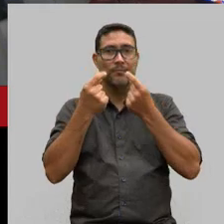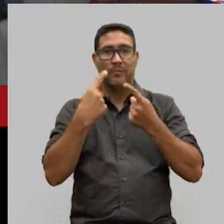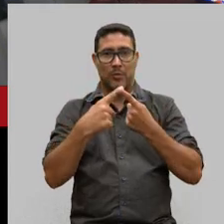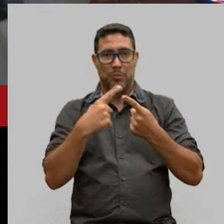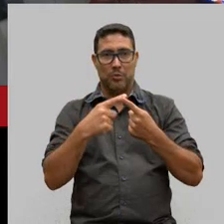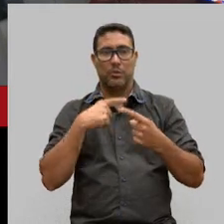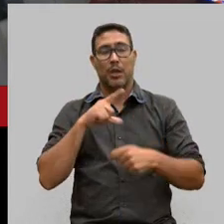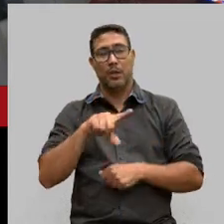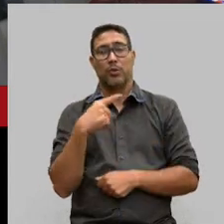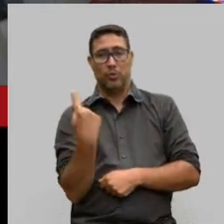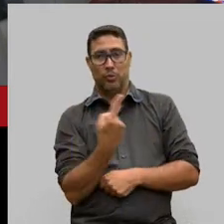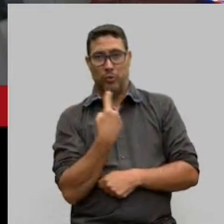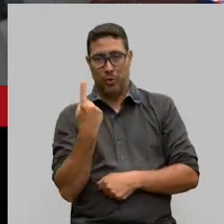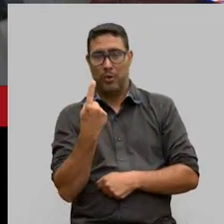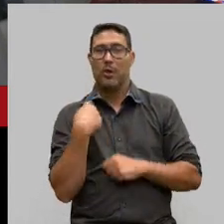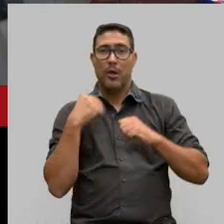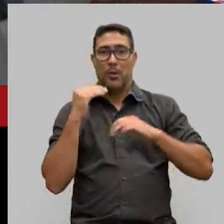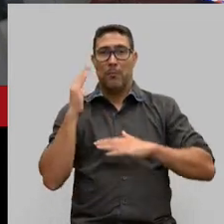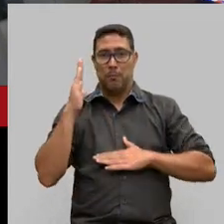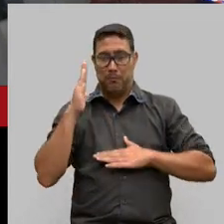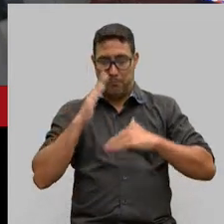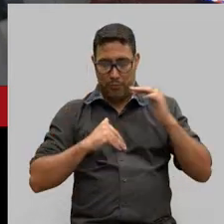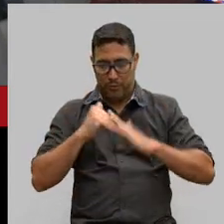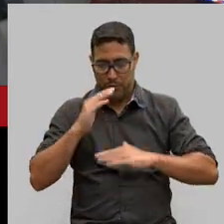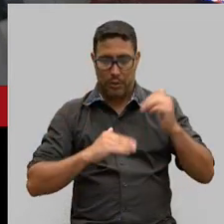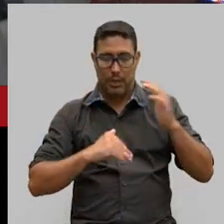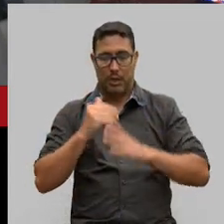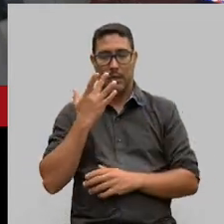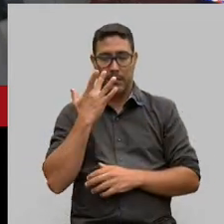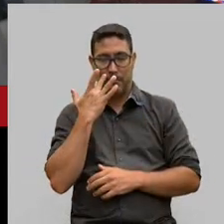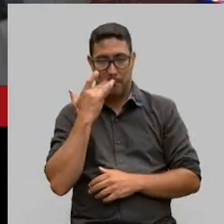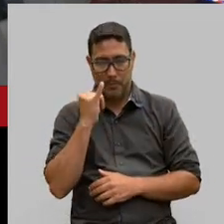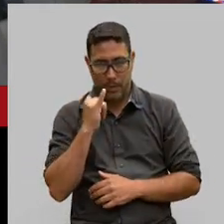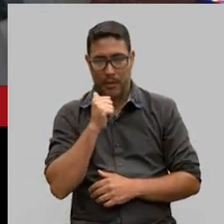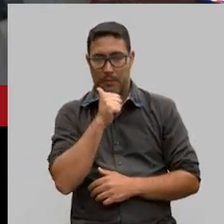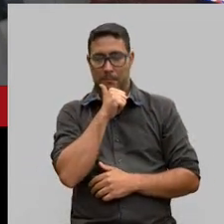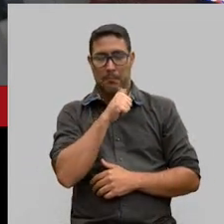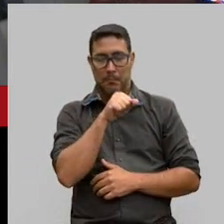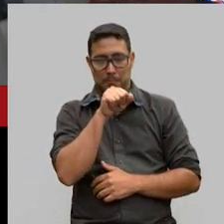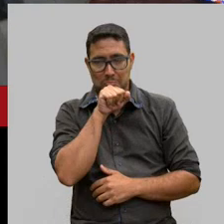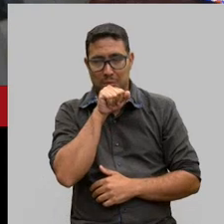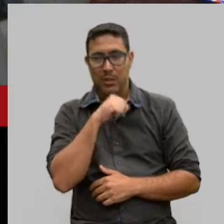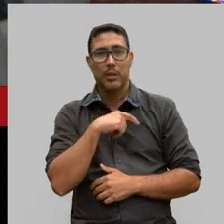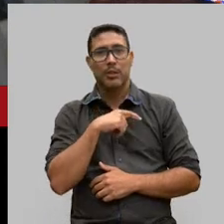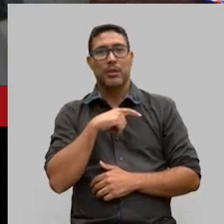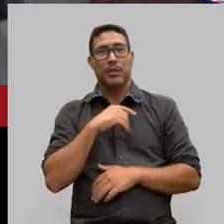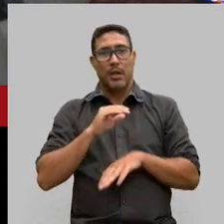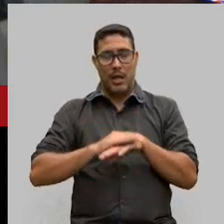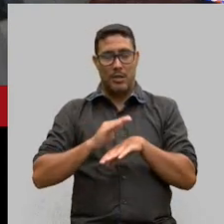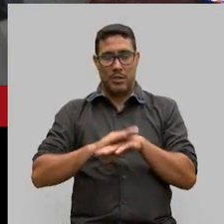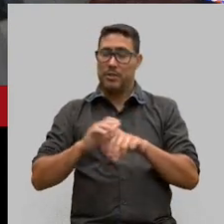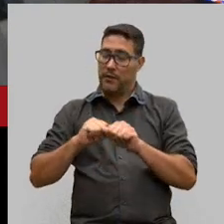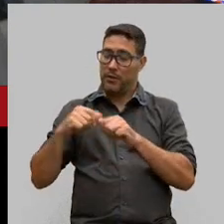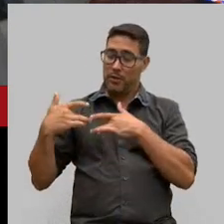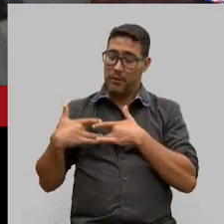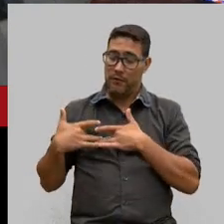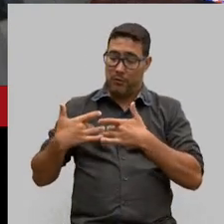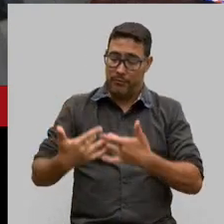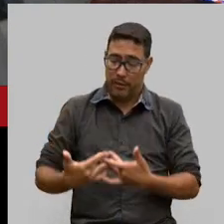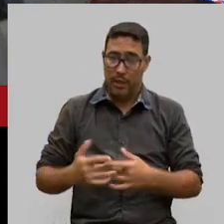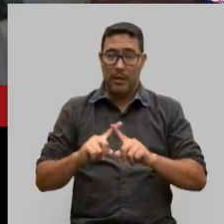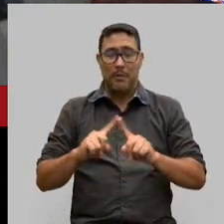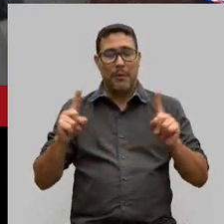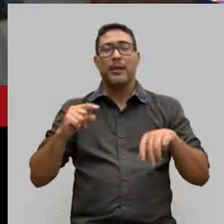nós profissionais nós pais e mães a gente faz a nossa parte voluntária mas isso tá cada dia mais